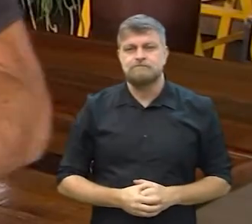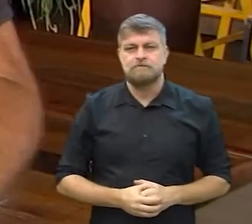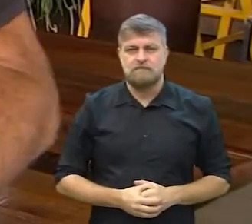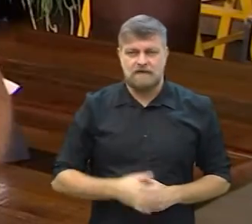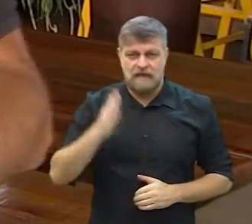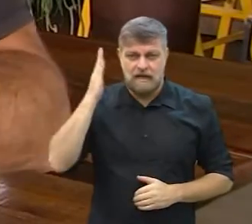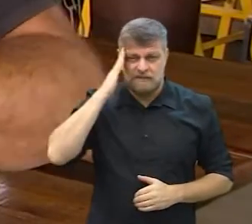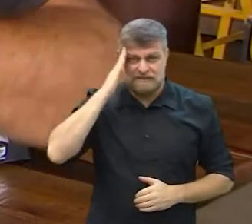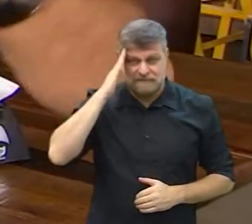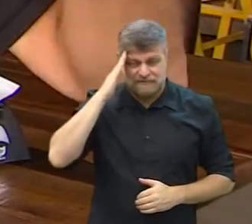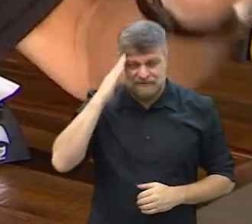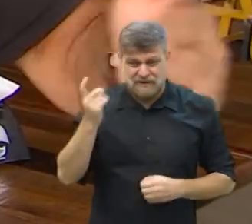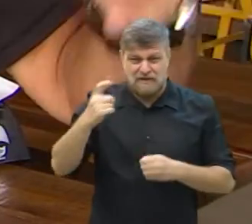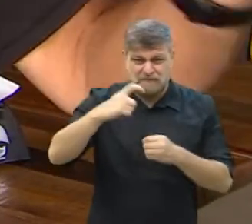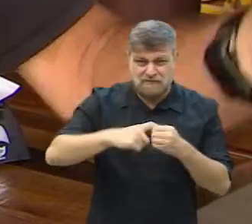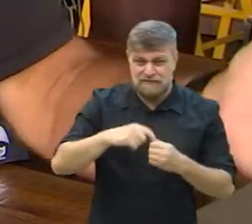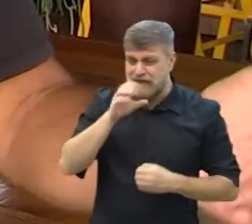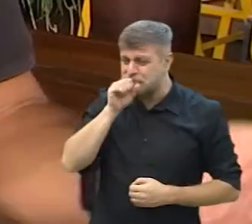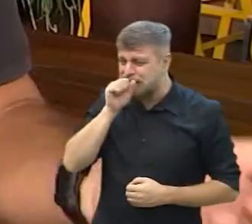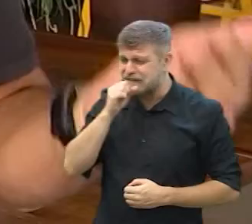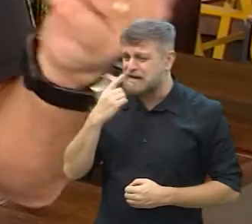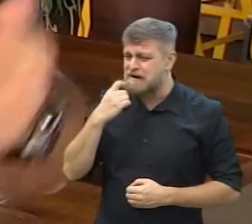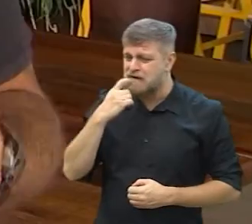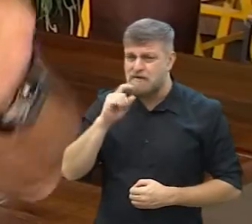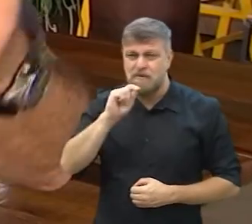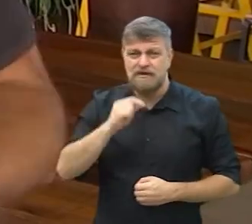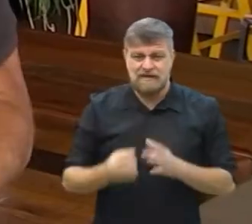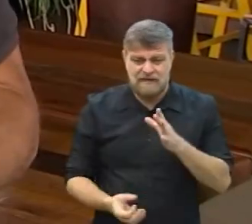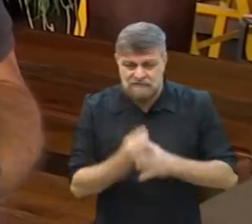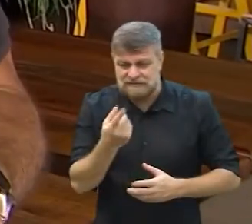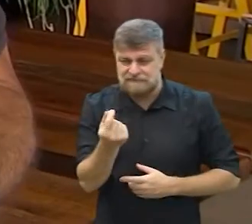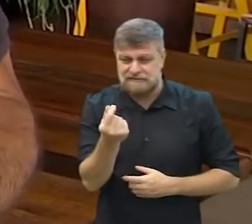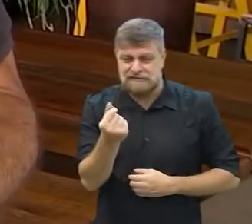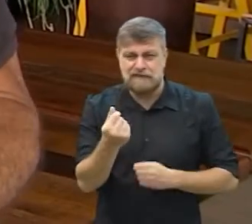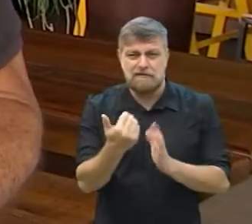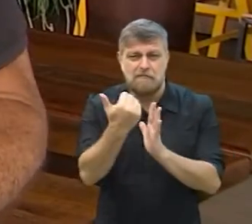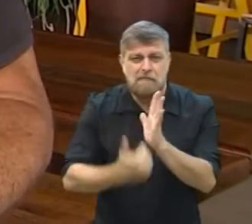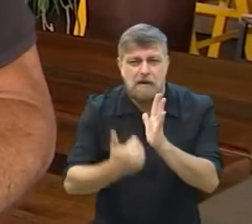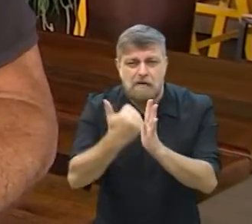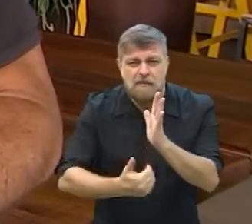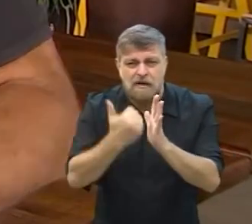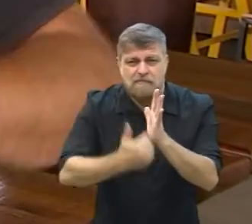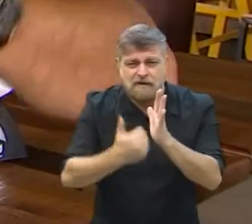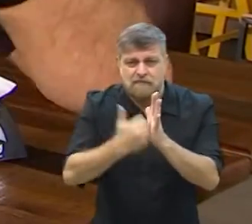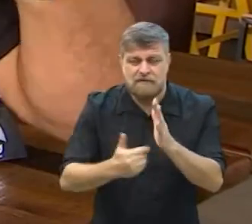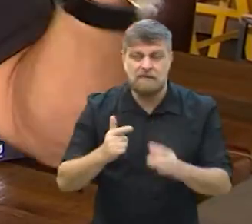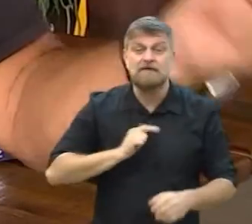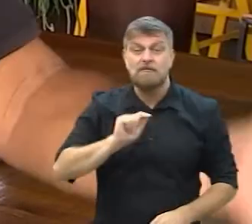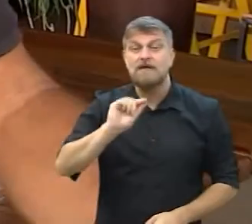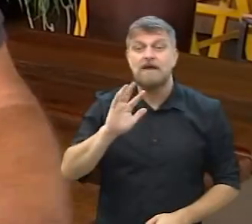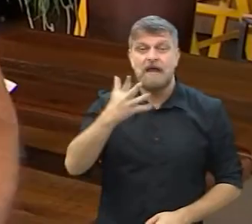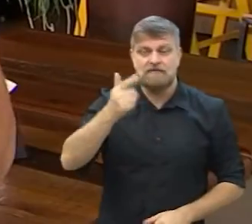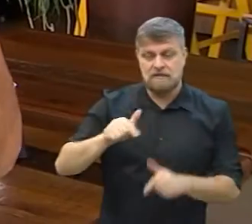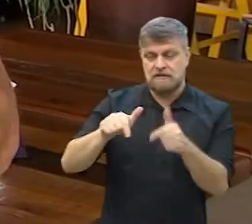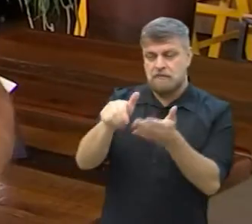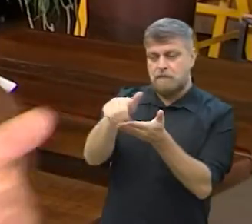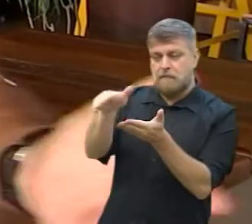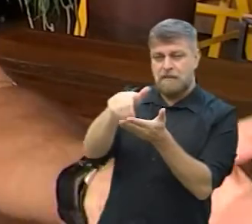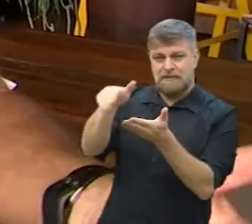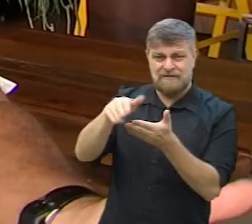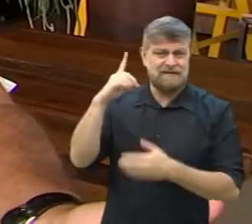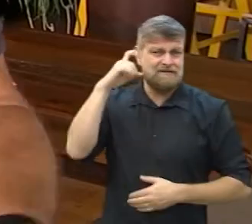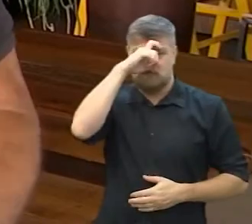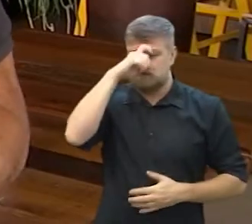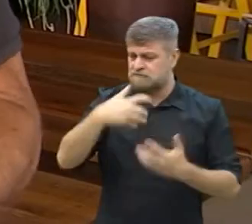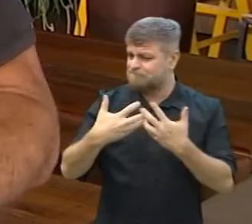A possibilidade de ir para uma fase laranja ou vermelha ia reduzir mais ainda o nosso faturamento, provocando mais demissões, ia ficar